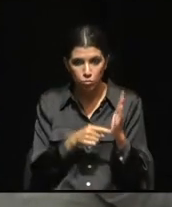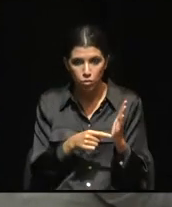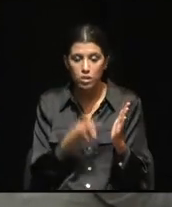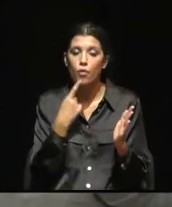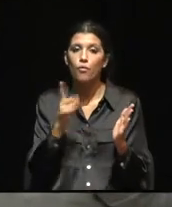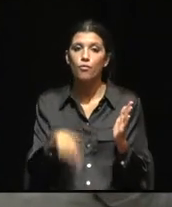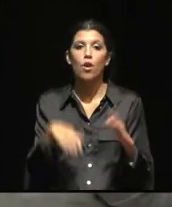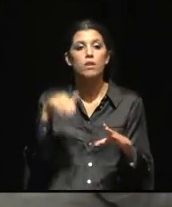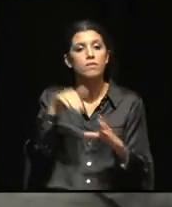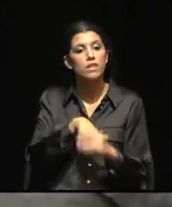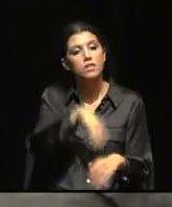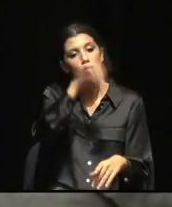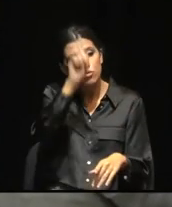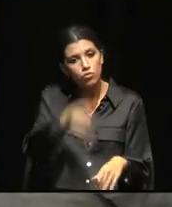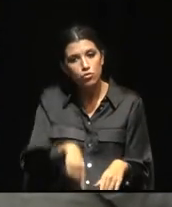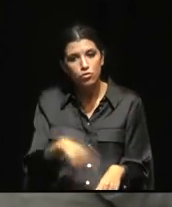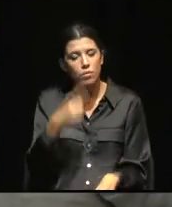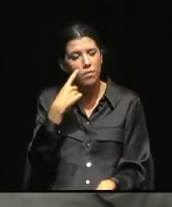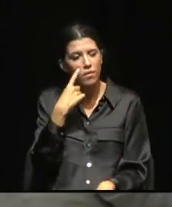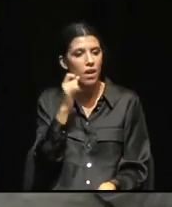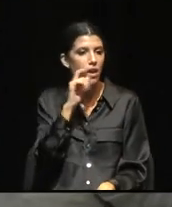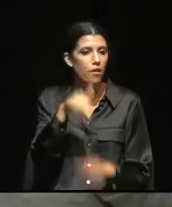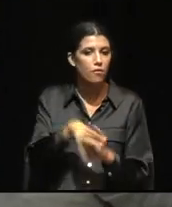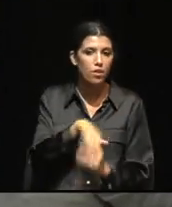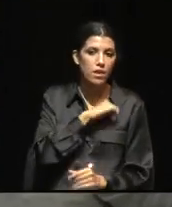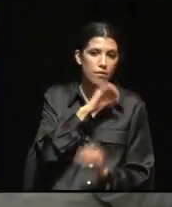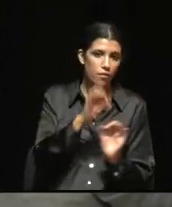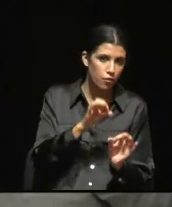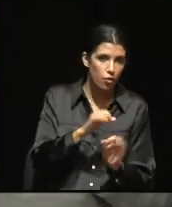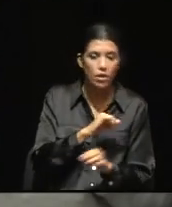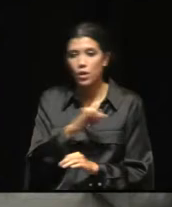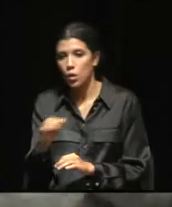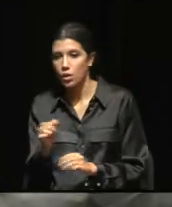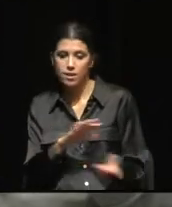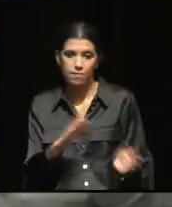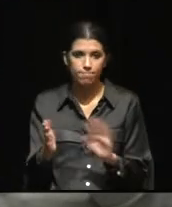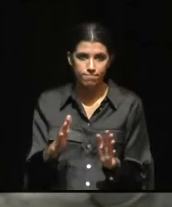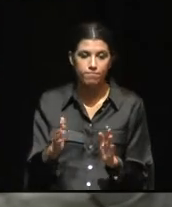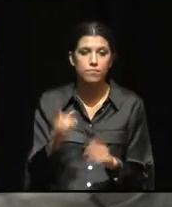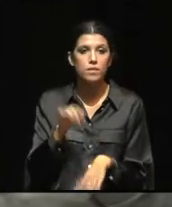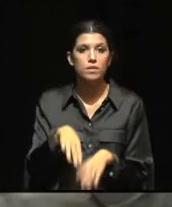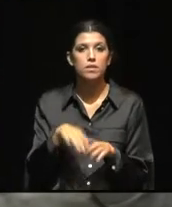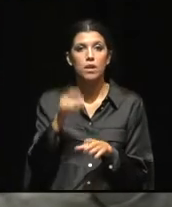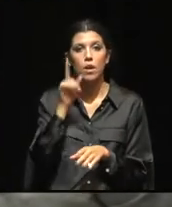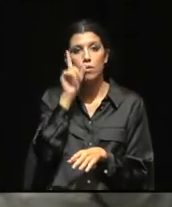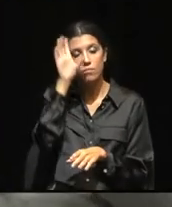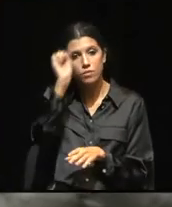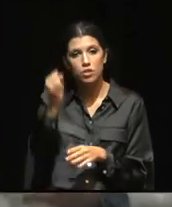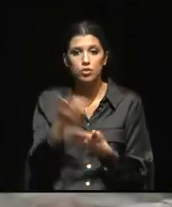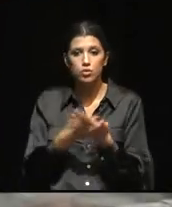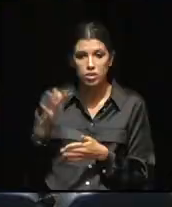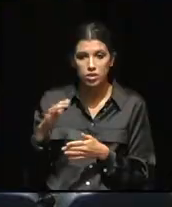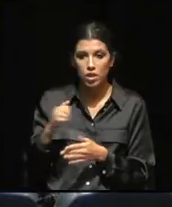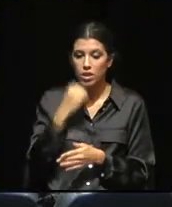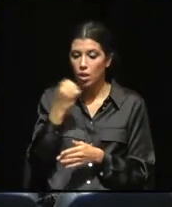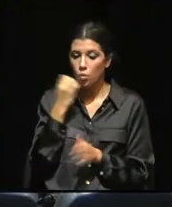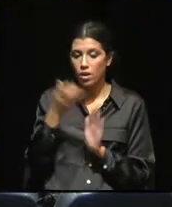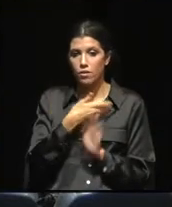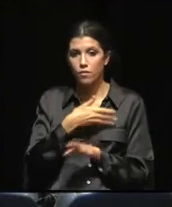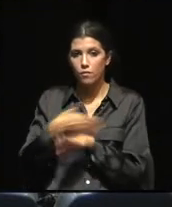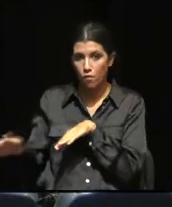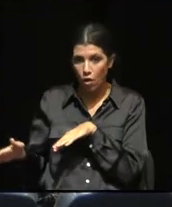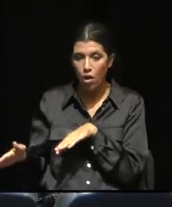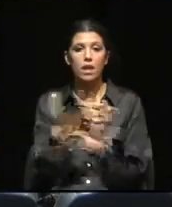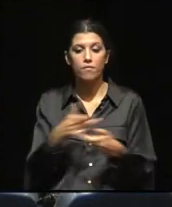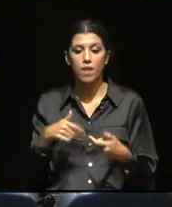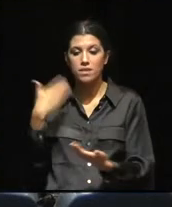repetir a votação e para ver quem é que agora vota a favor e quem é que V então ficou retirada a questão do ministro dosos estrangeiros de Taiwan tiado termina